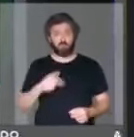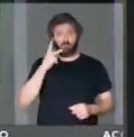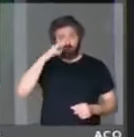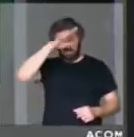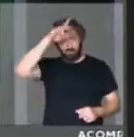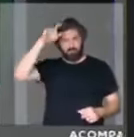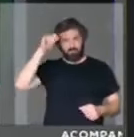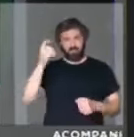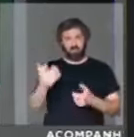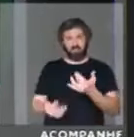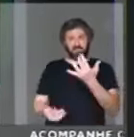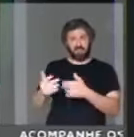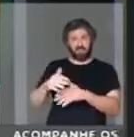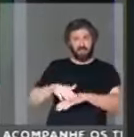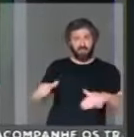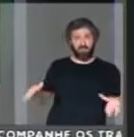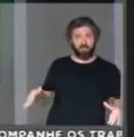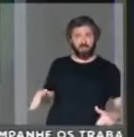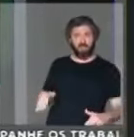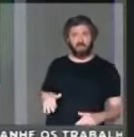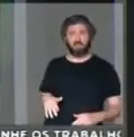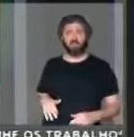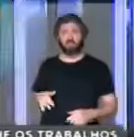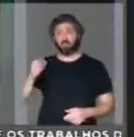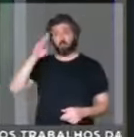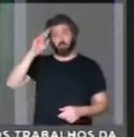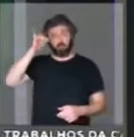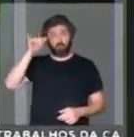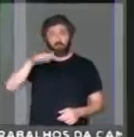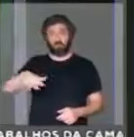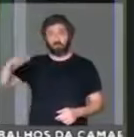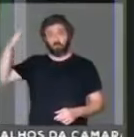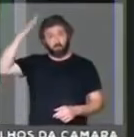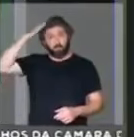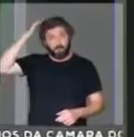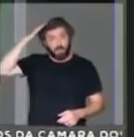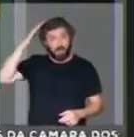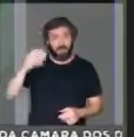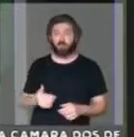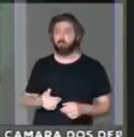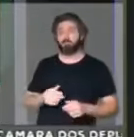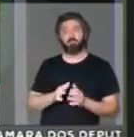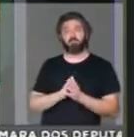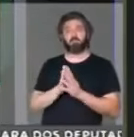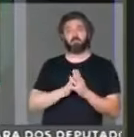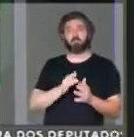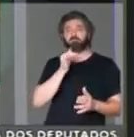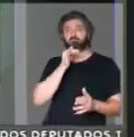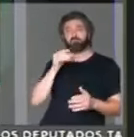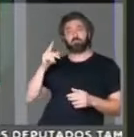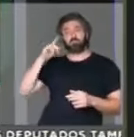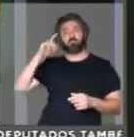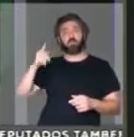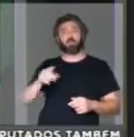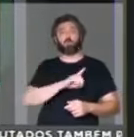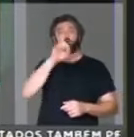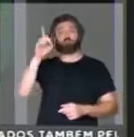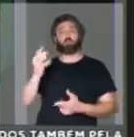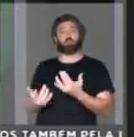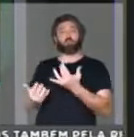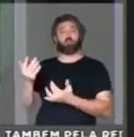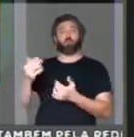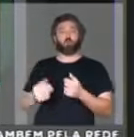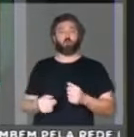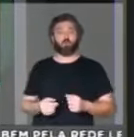amazônia tem que ser desmatada que fazendeiros da região do pará instituíram tristemente o dia do fogo